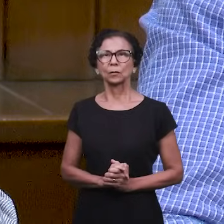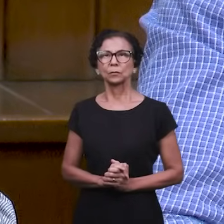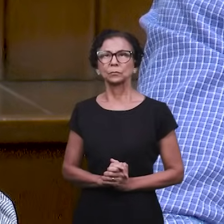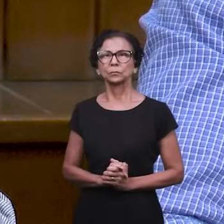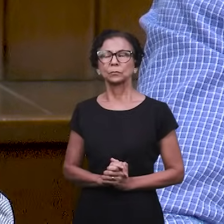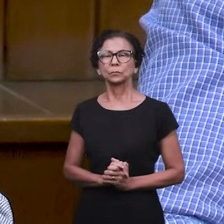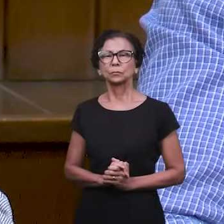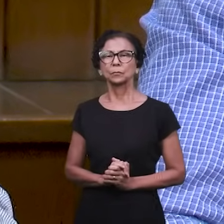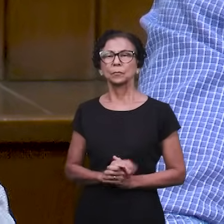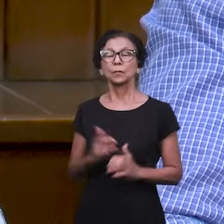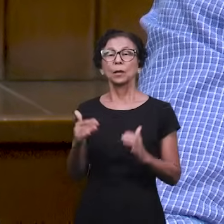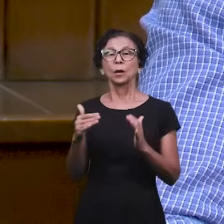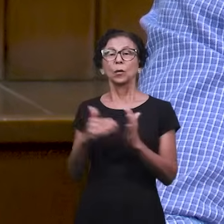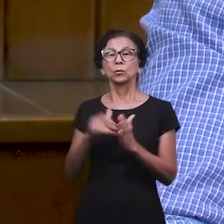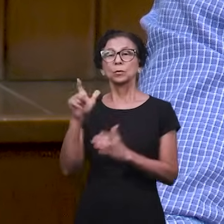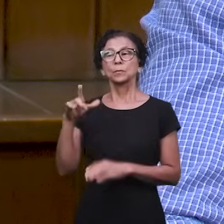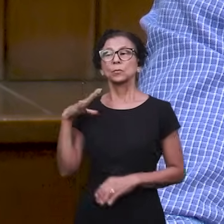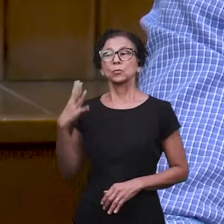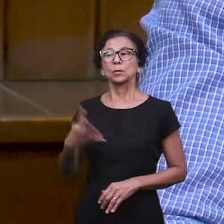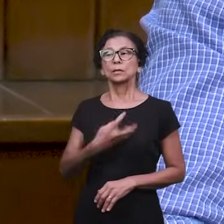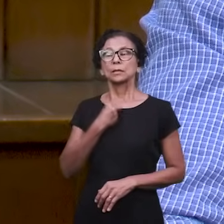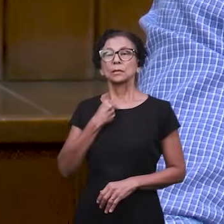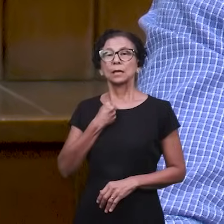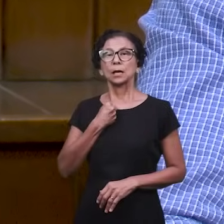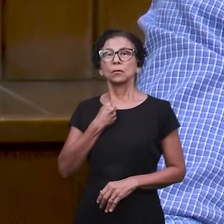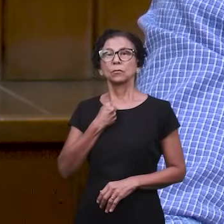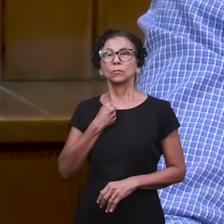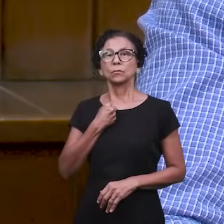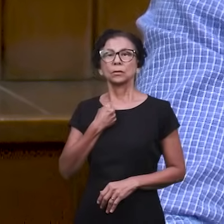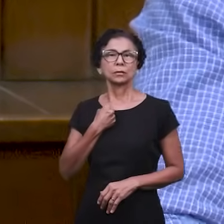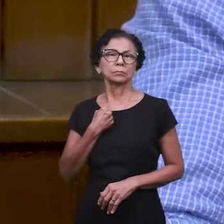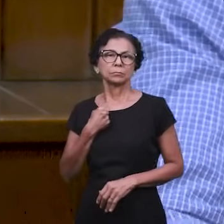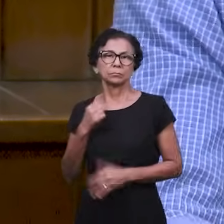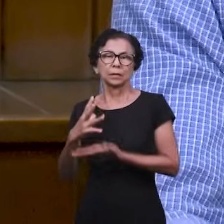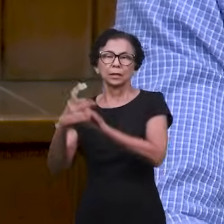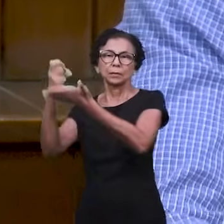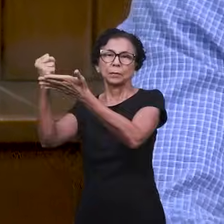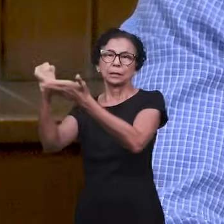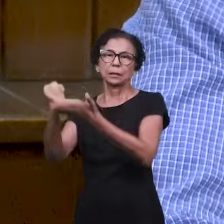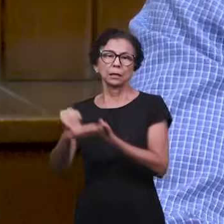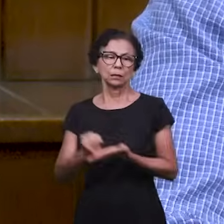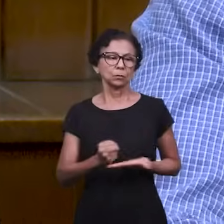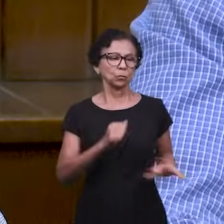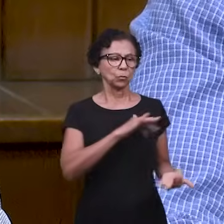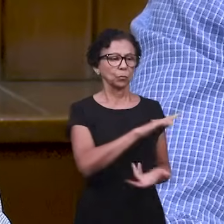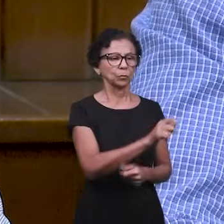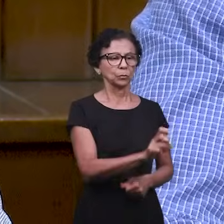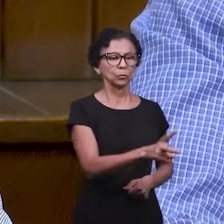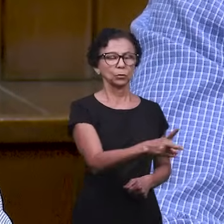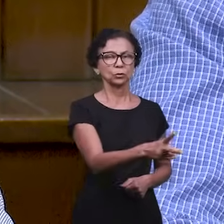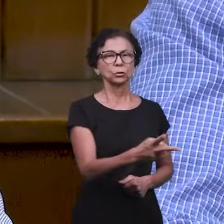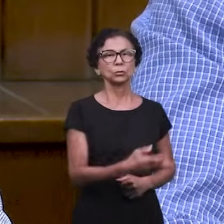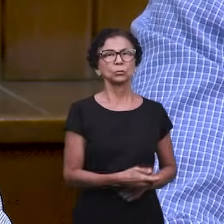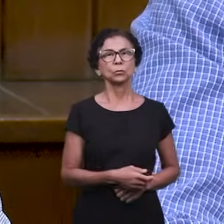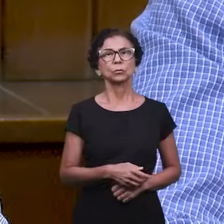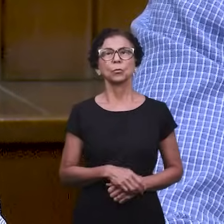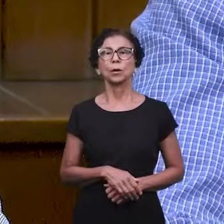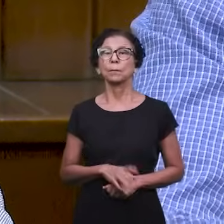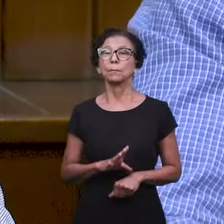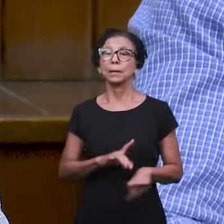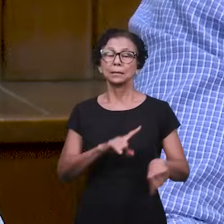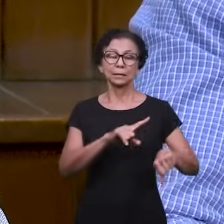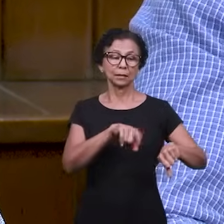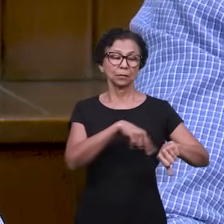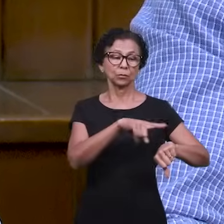vem o arrebatamento. O mundo continua, o curso do mundo continua. Só que começa a contar o tempo